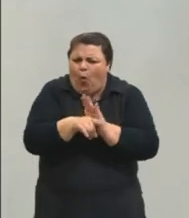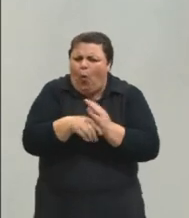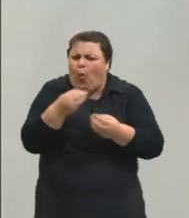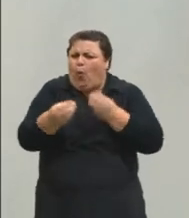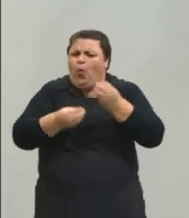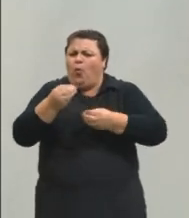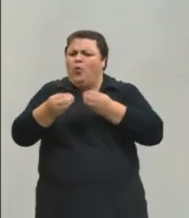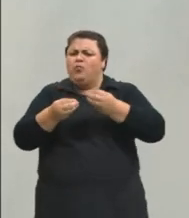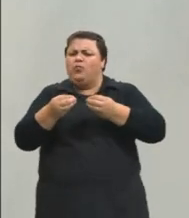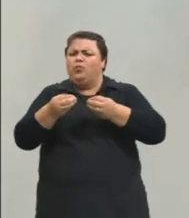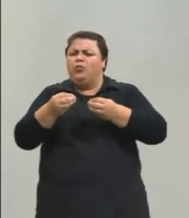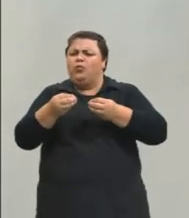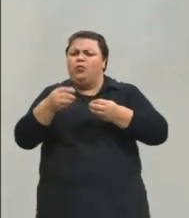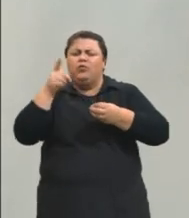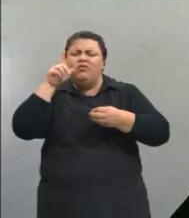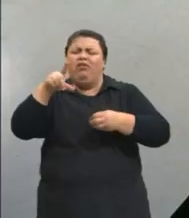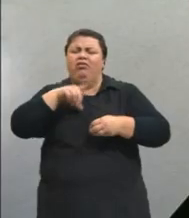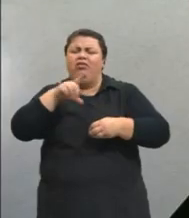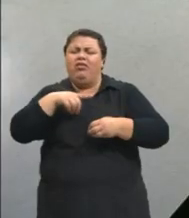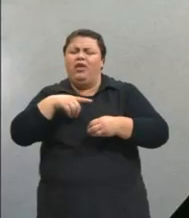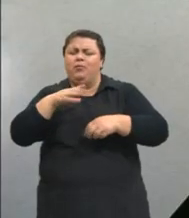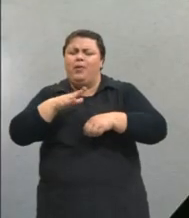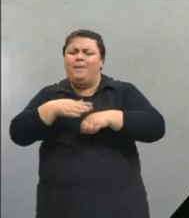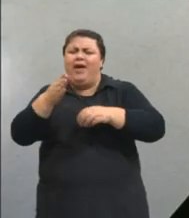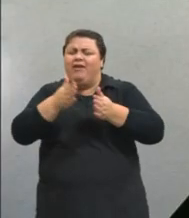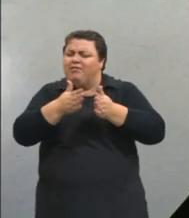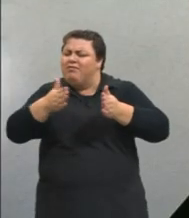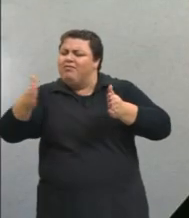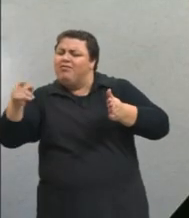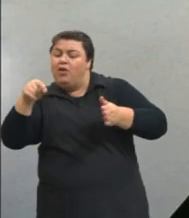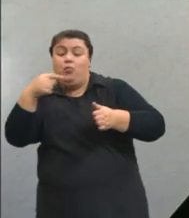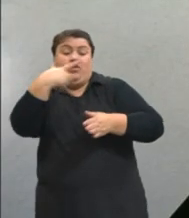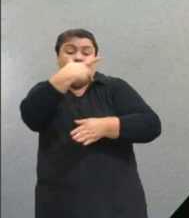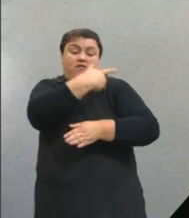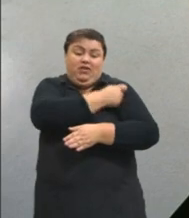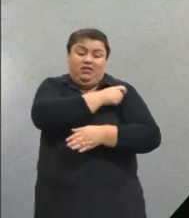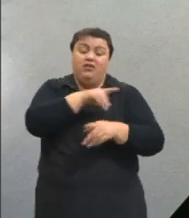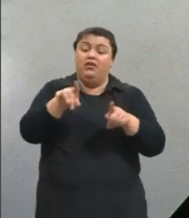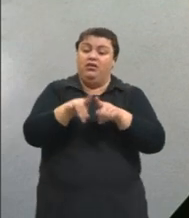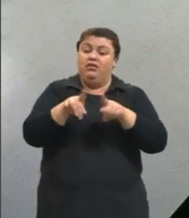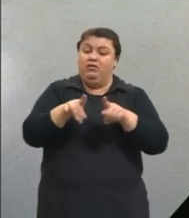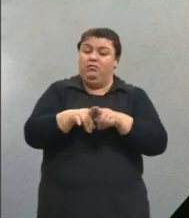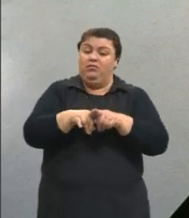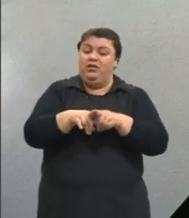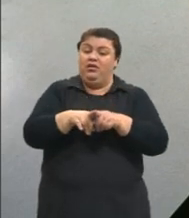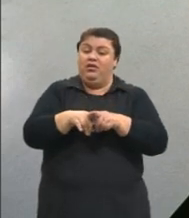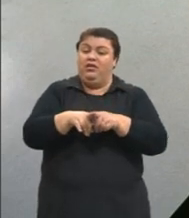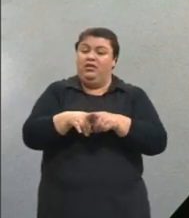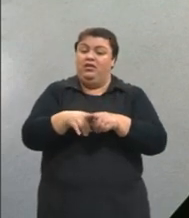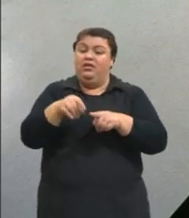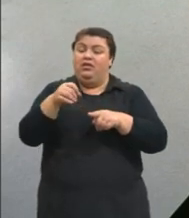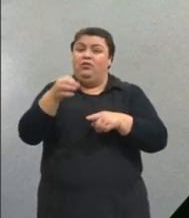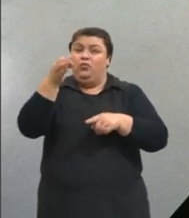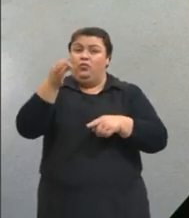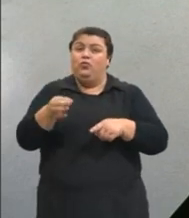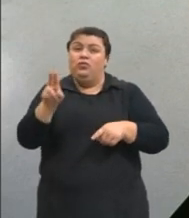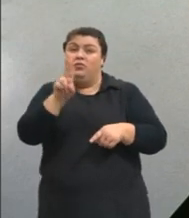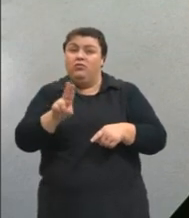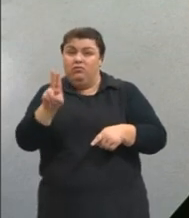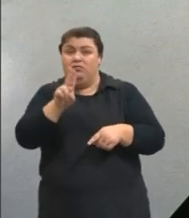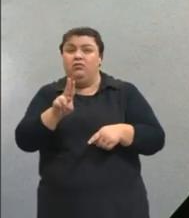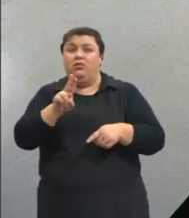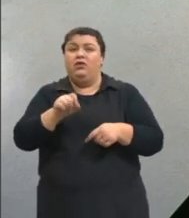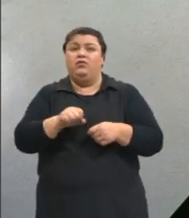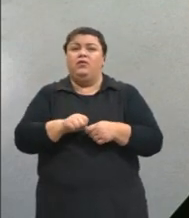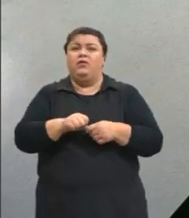tempo essa vacina e como é que ela pode ser efetiva por mais tempo também. E eles eram bem limitados na época, porque